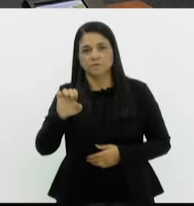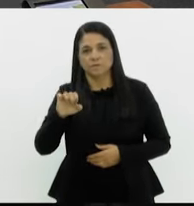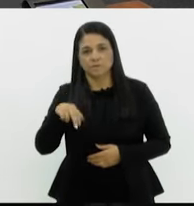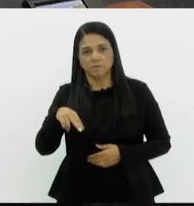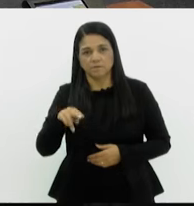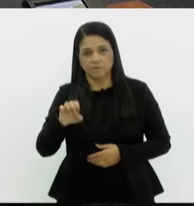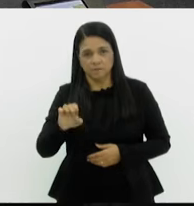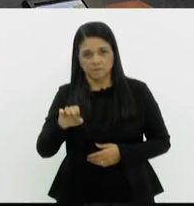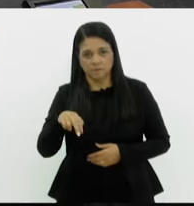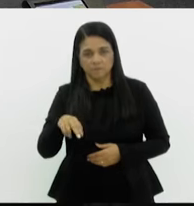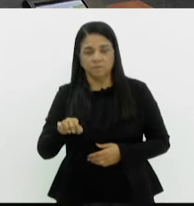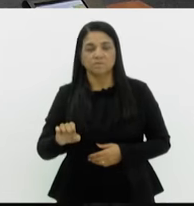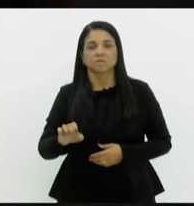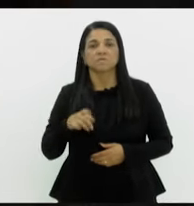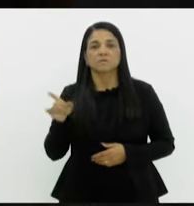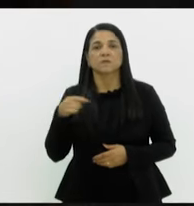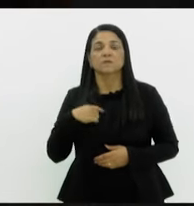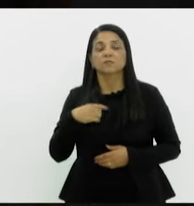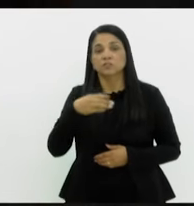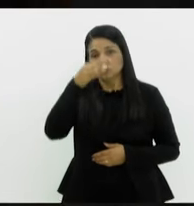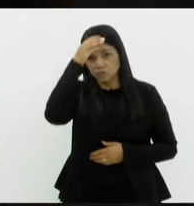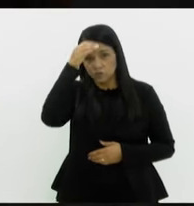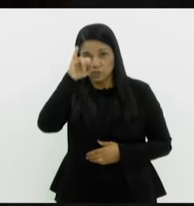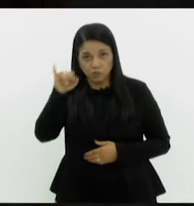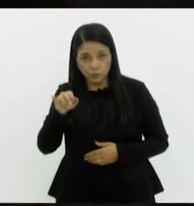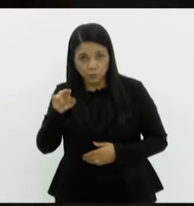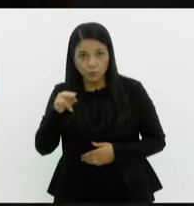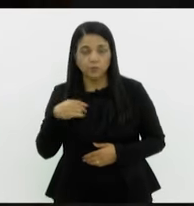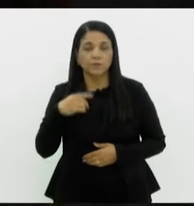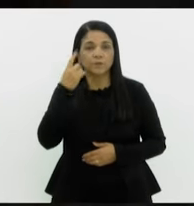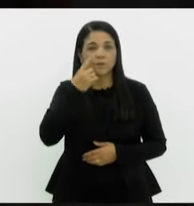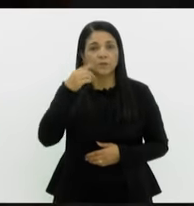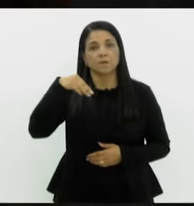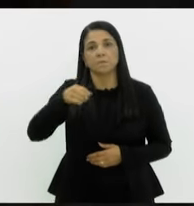Também para a tia Ju e Marta Rocha.